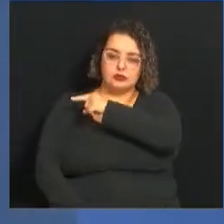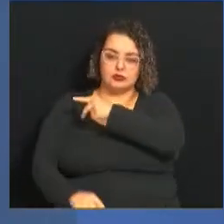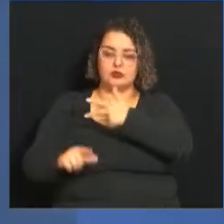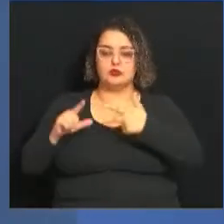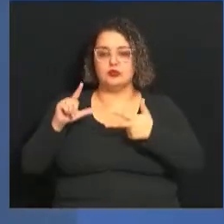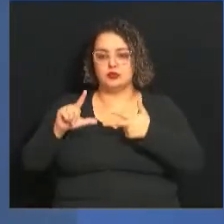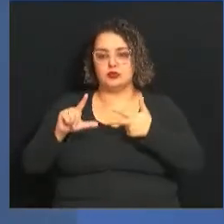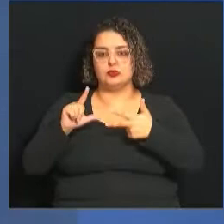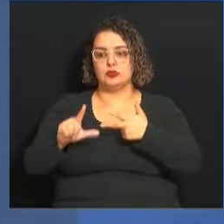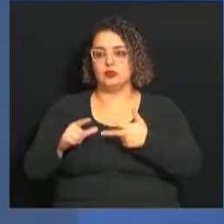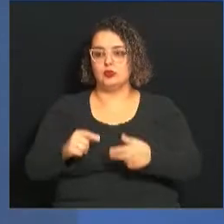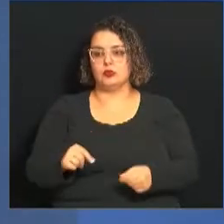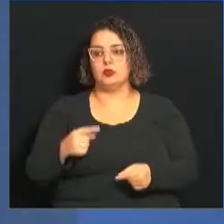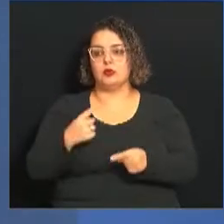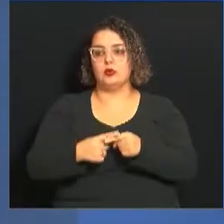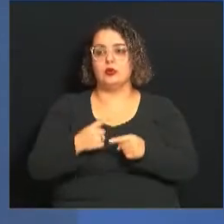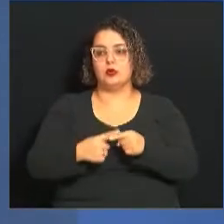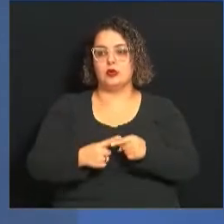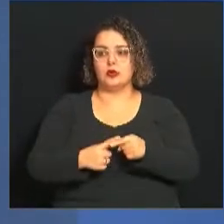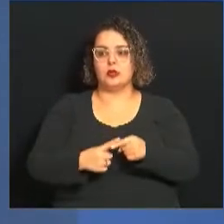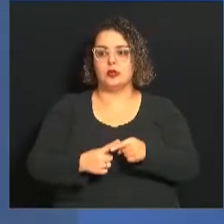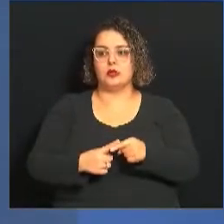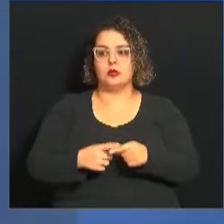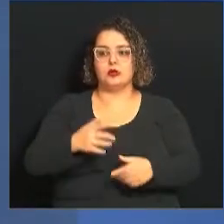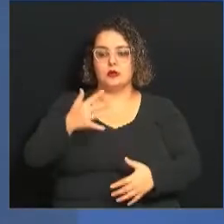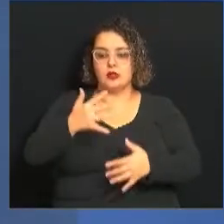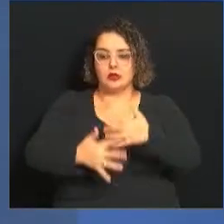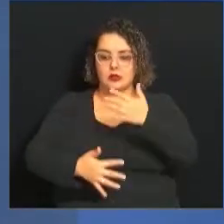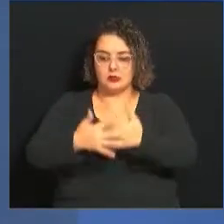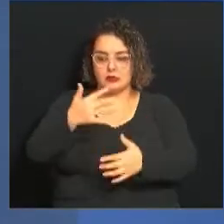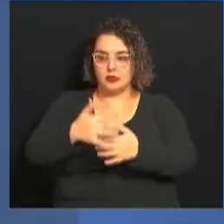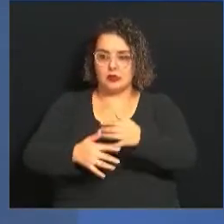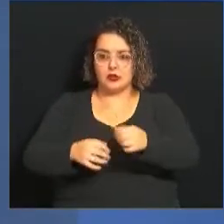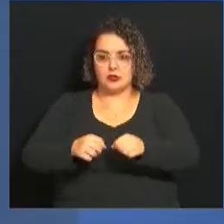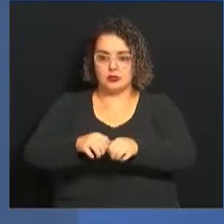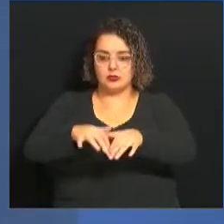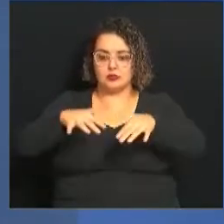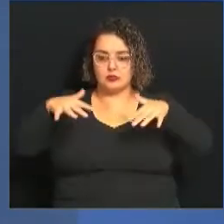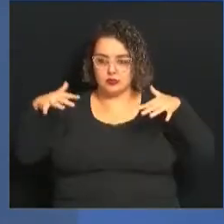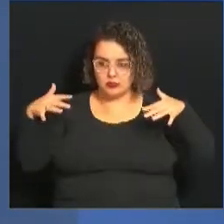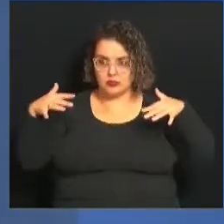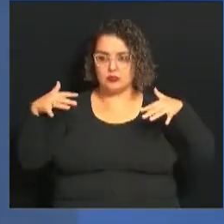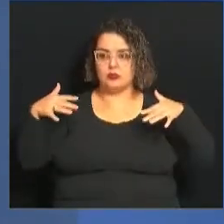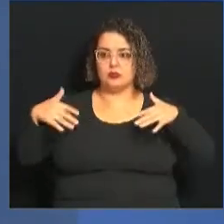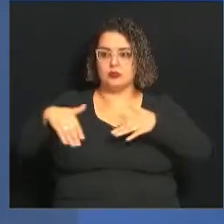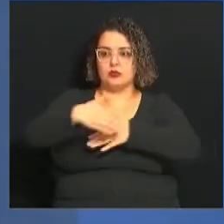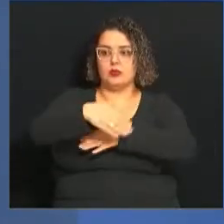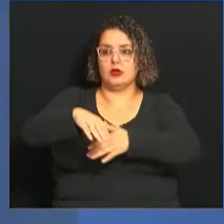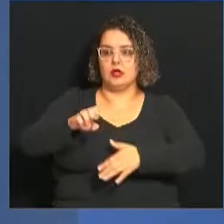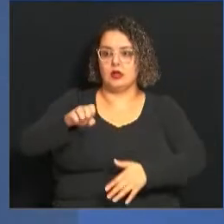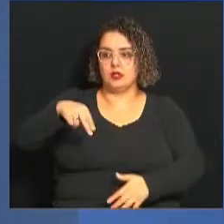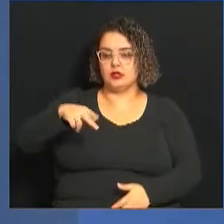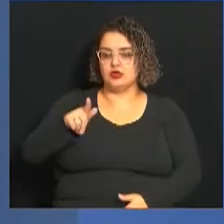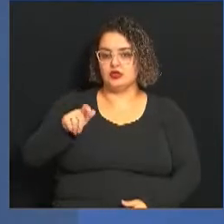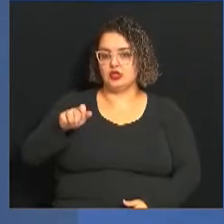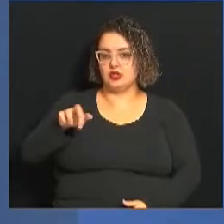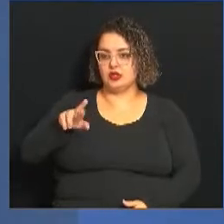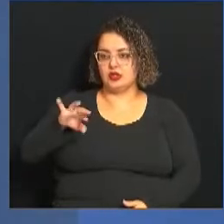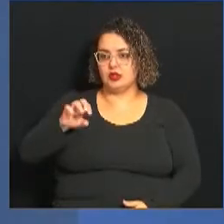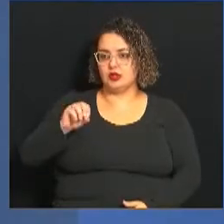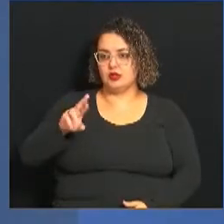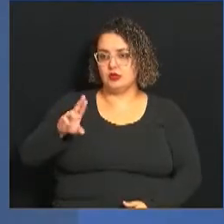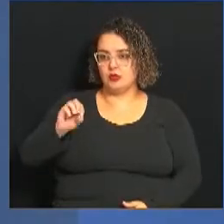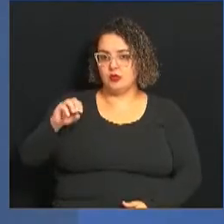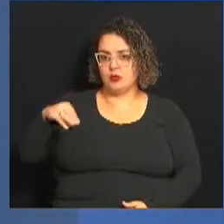o que vem impedindo o uso do plenário, que é a entrada pela Avenida Engenheiro Roberto Mange. Inicialmente, a ideia é que as